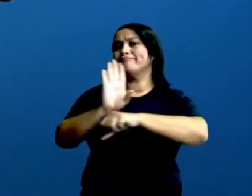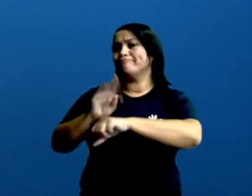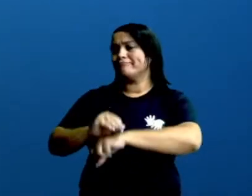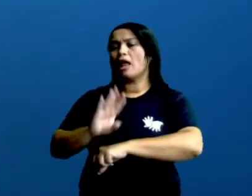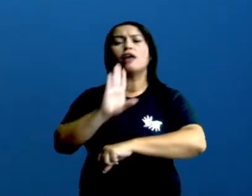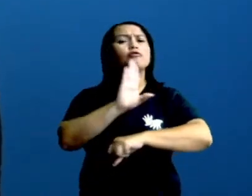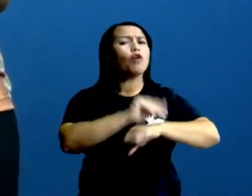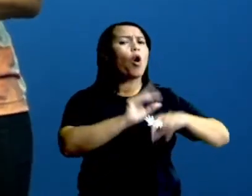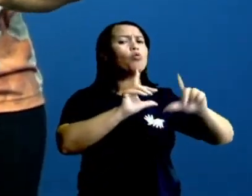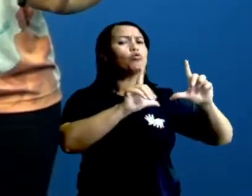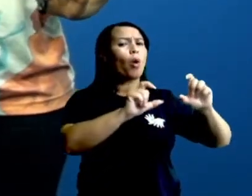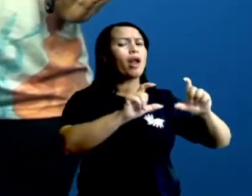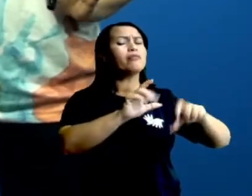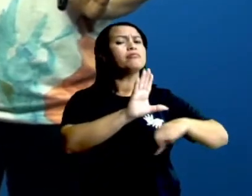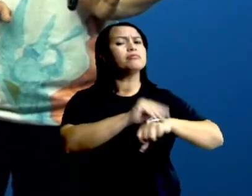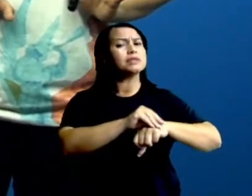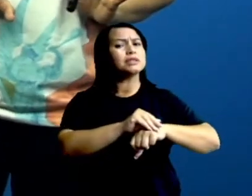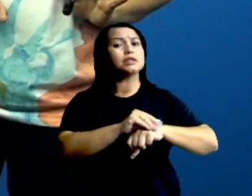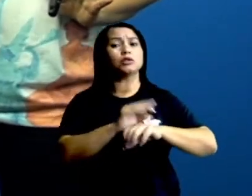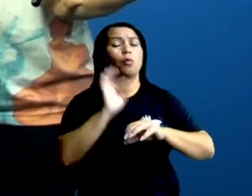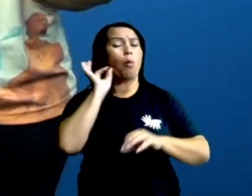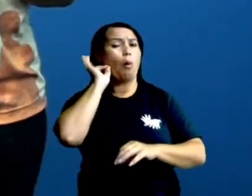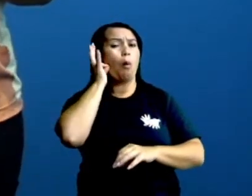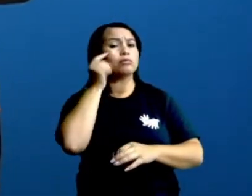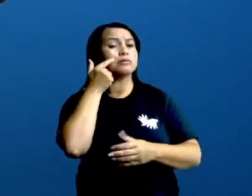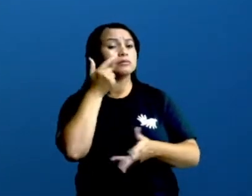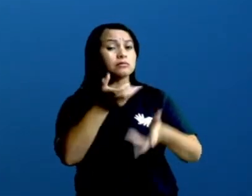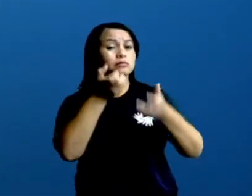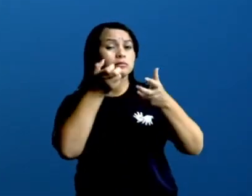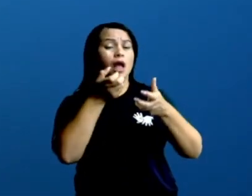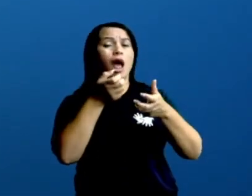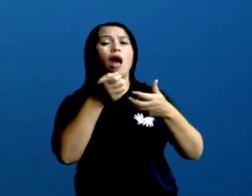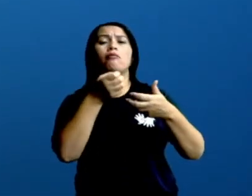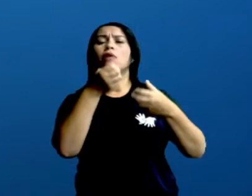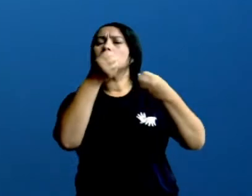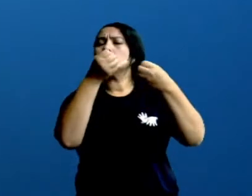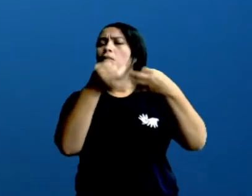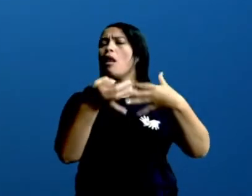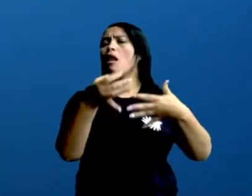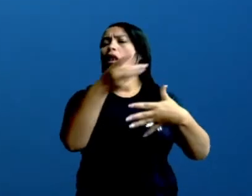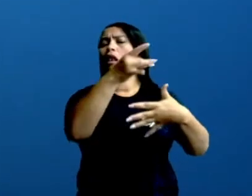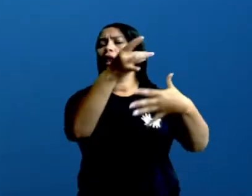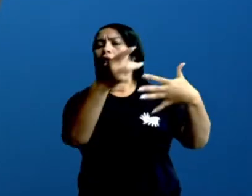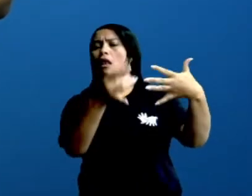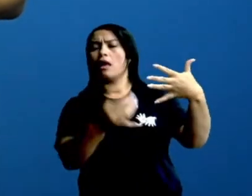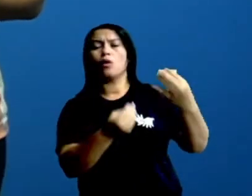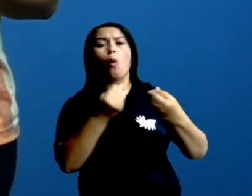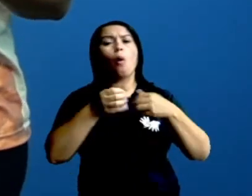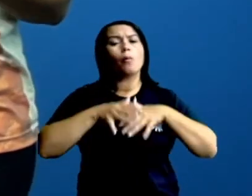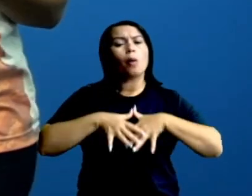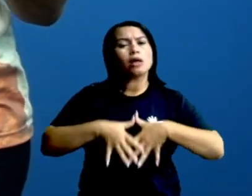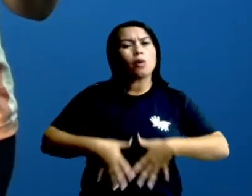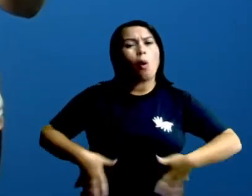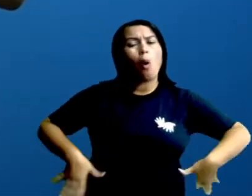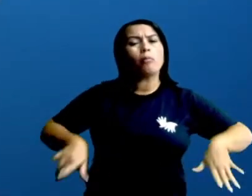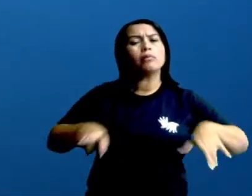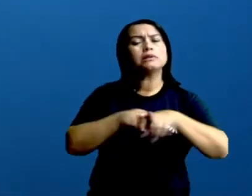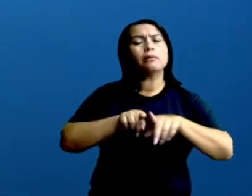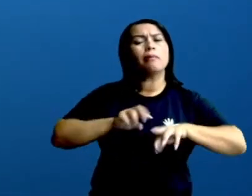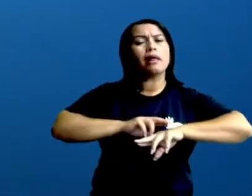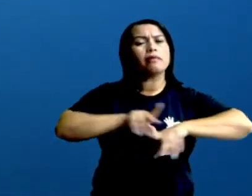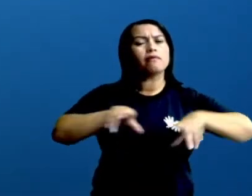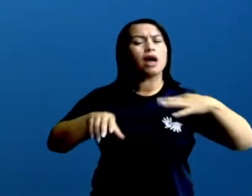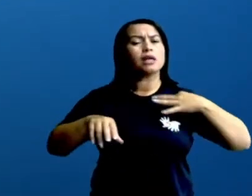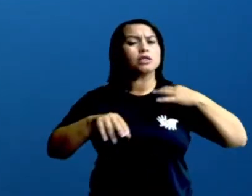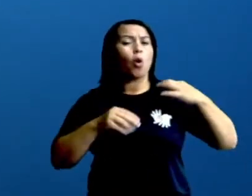As fotografias são ótimas para nos ajudar a desvendar, porque elas nos dão dicas não só sobre as vestimentas, mas também sobre